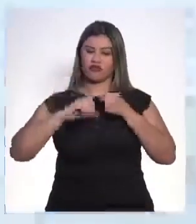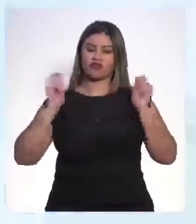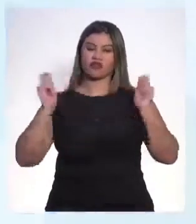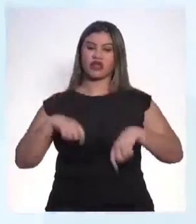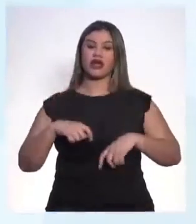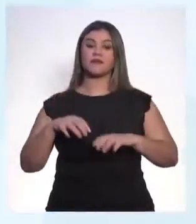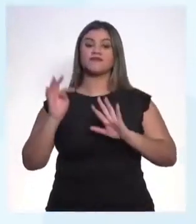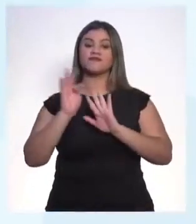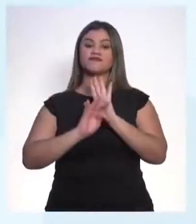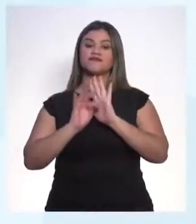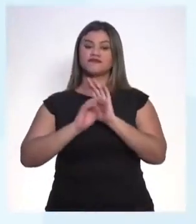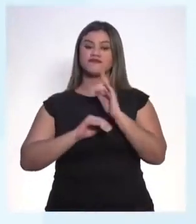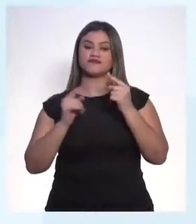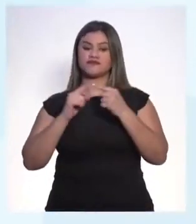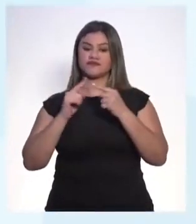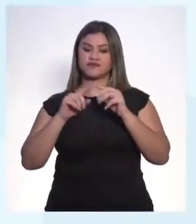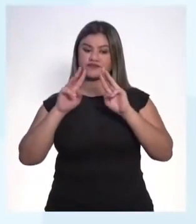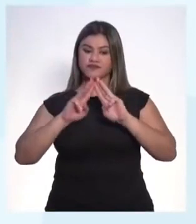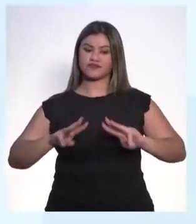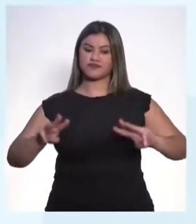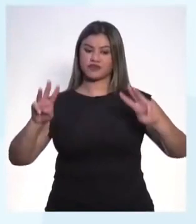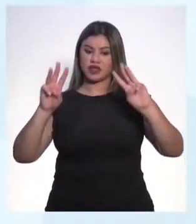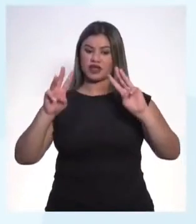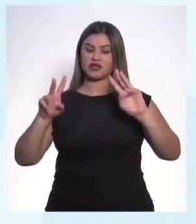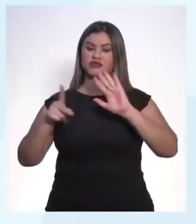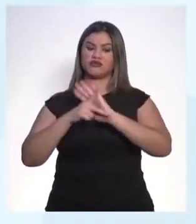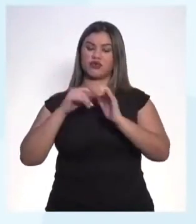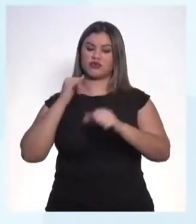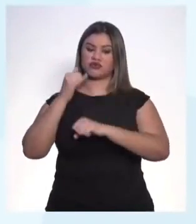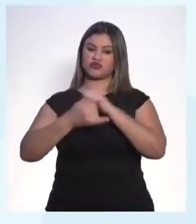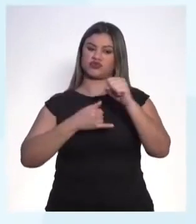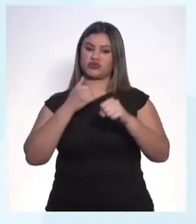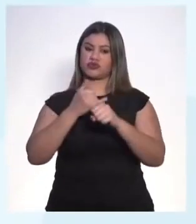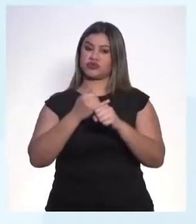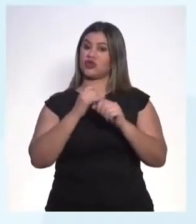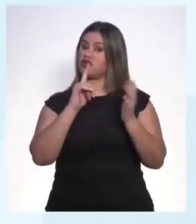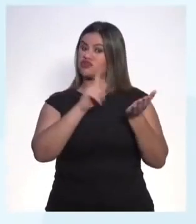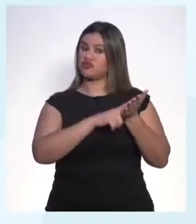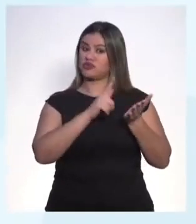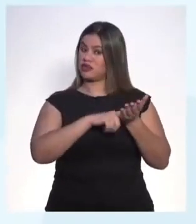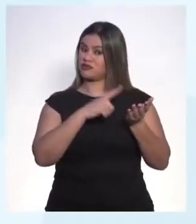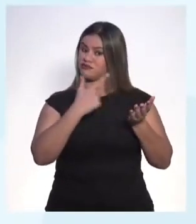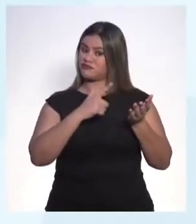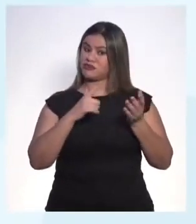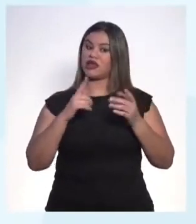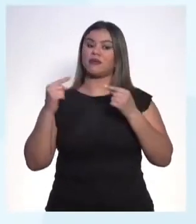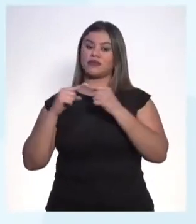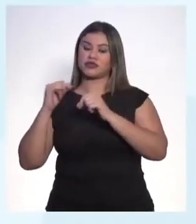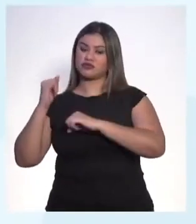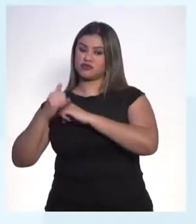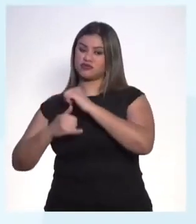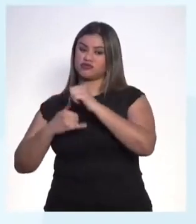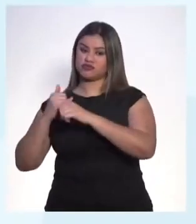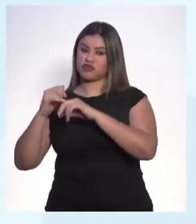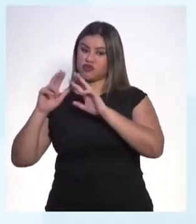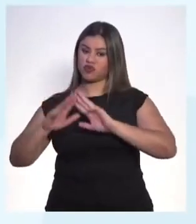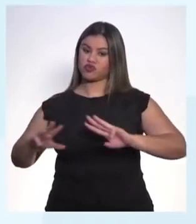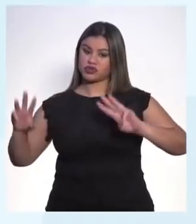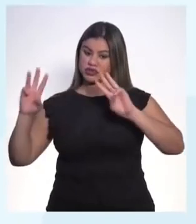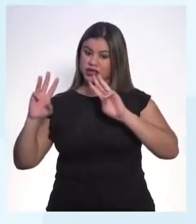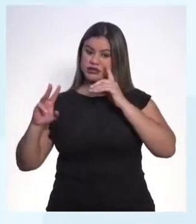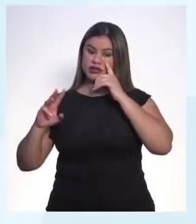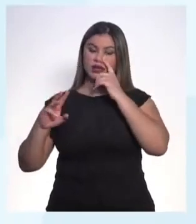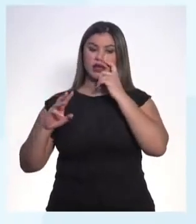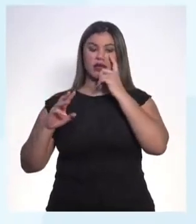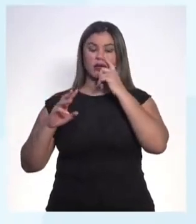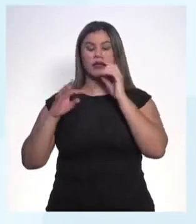texto foi publicado aí em um site de notícias sobre o meio ambiente, então não foi no jornal físico, é importante. Lá no finalzinho do texto eu falei